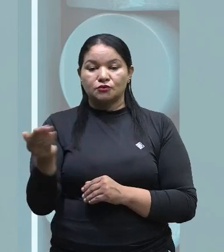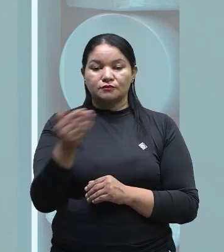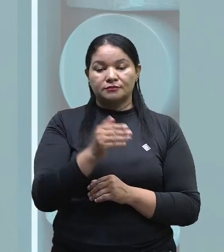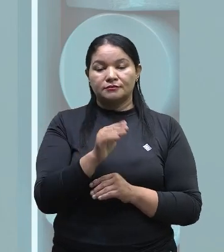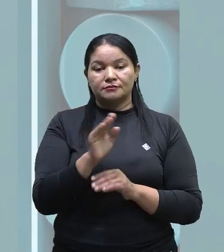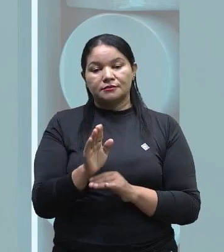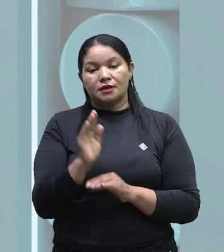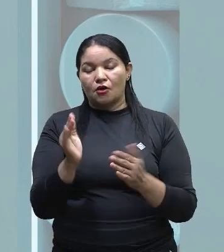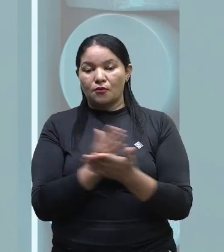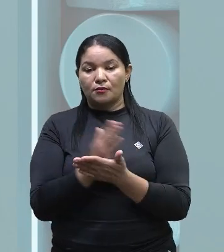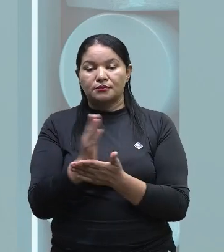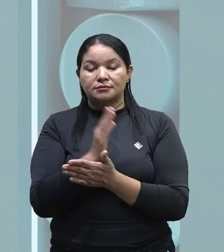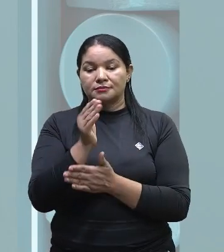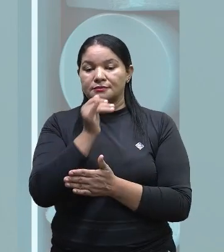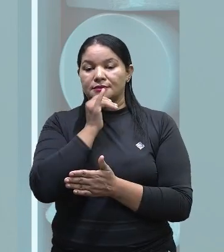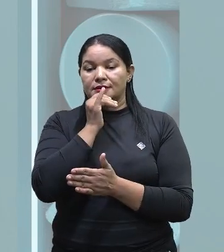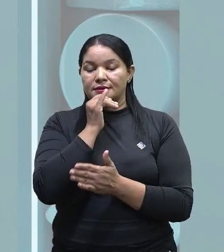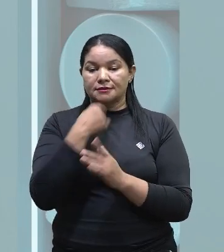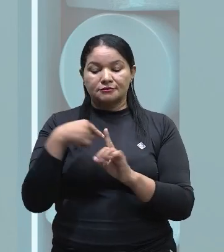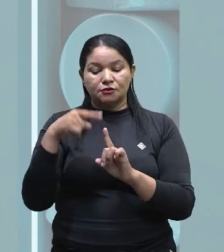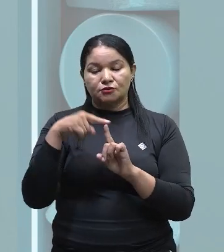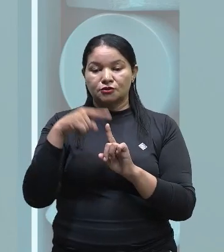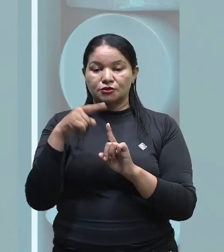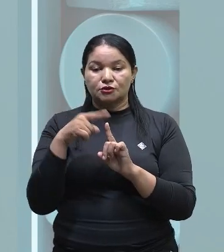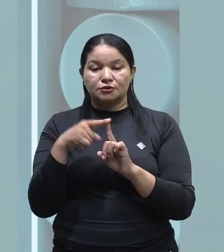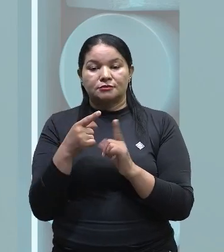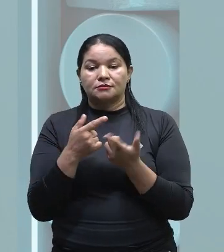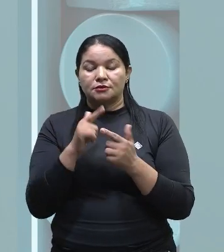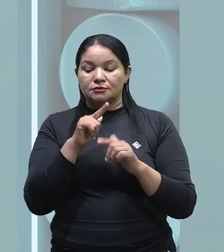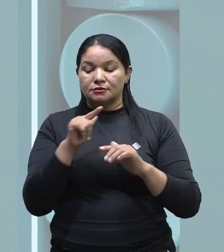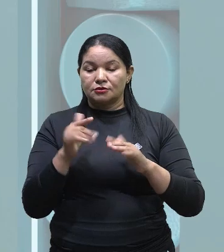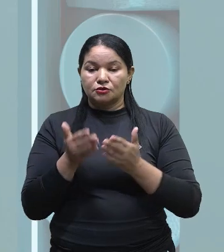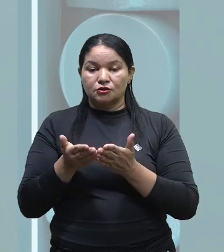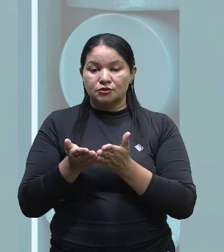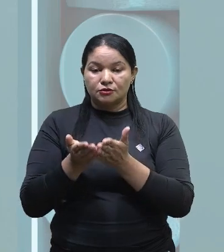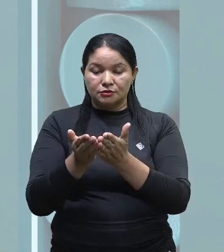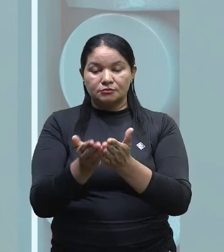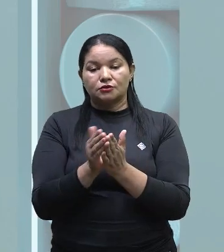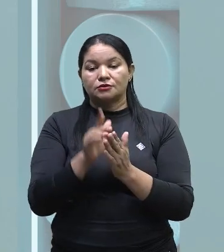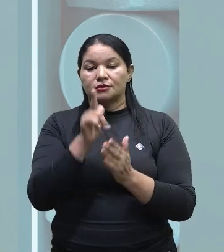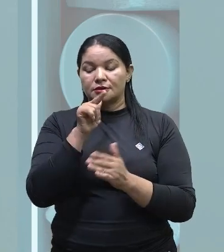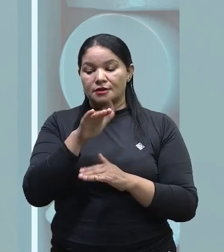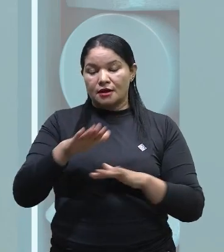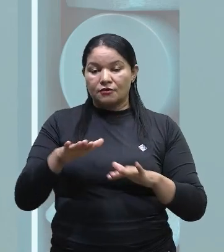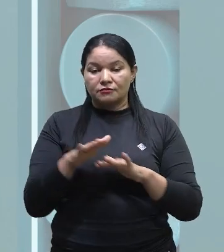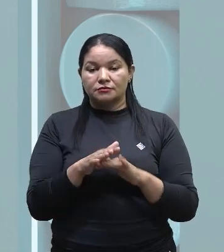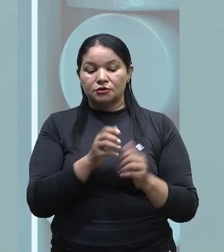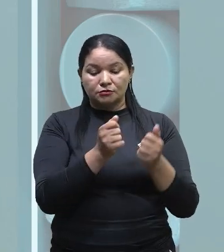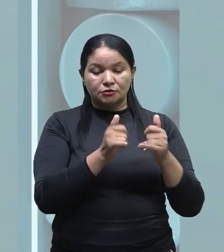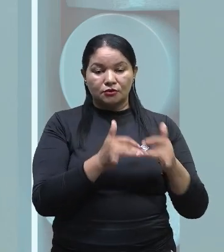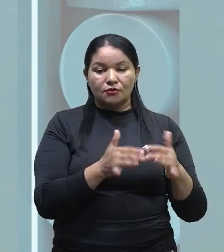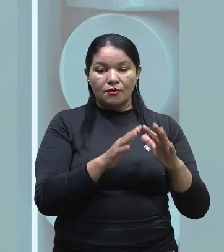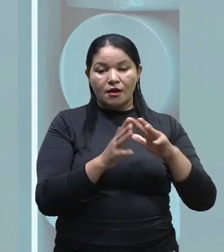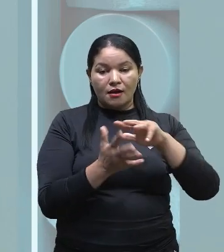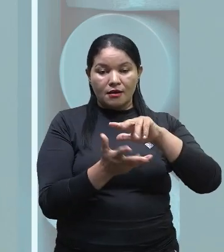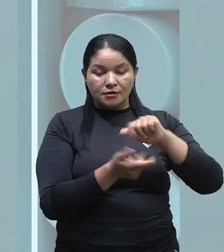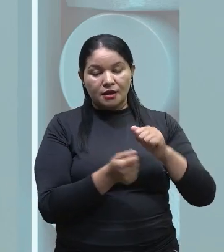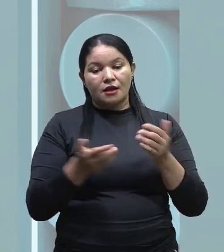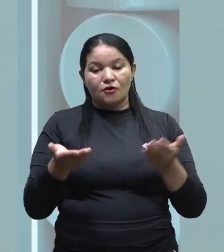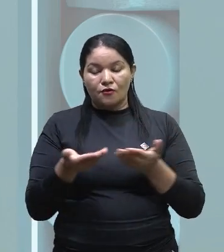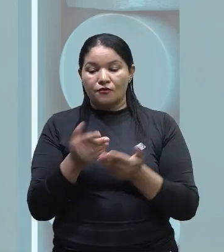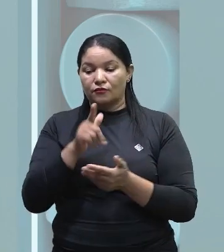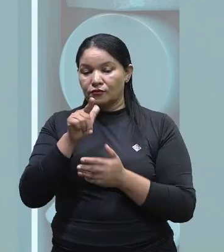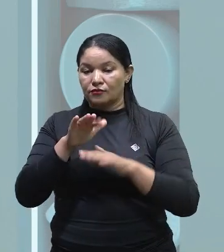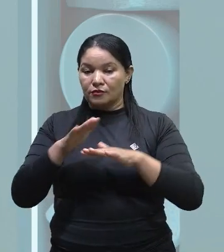nossos exemplos de meio de transporte por água. Já vimos por terra, por água, e agora vocês